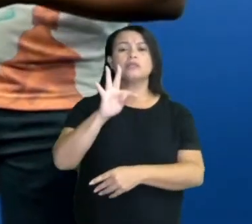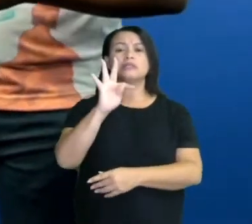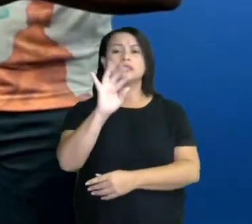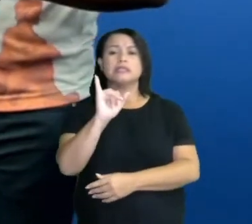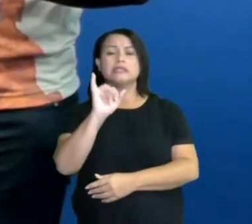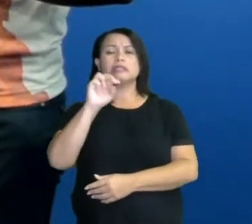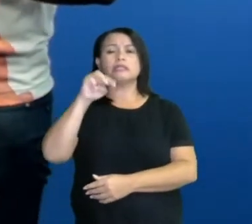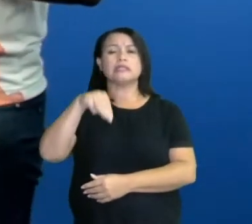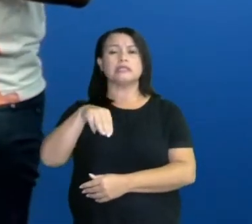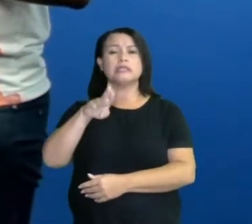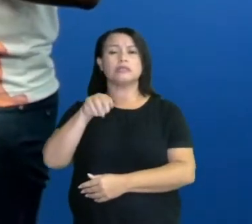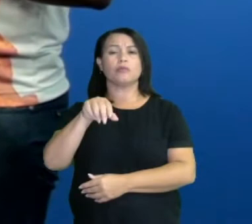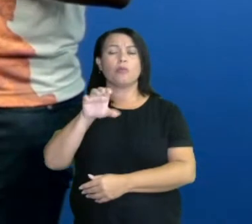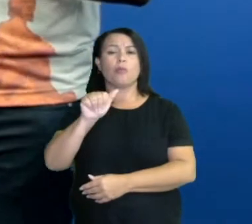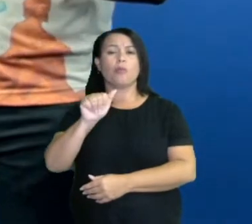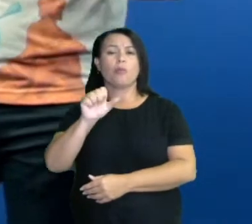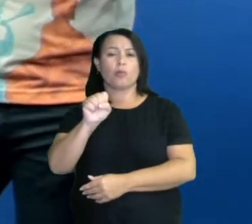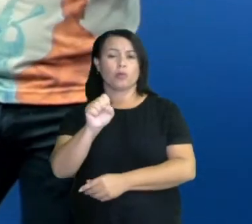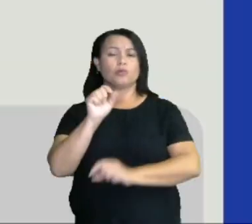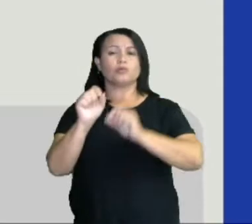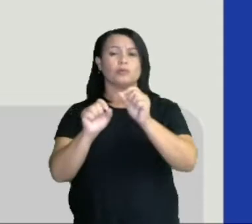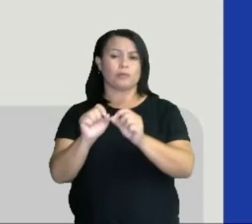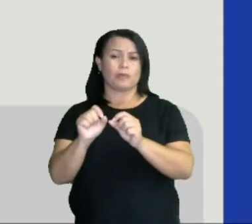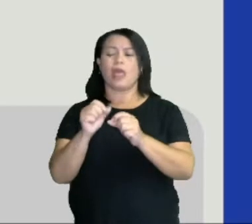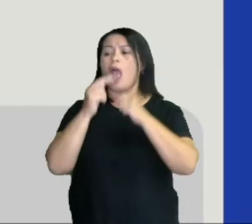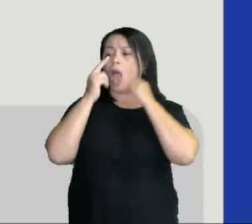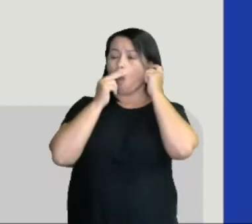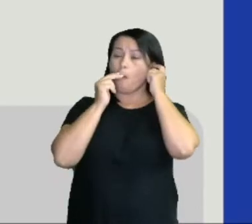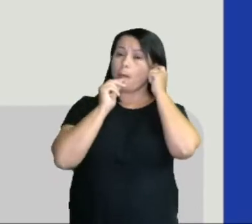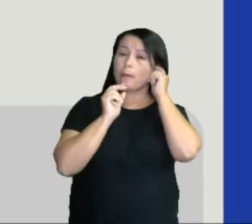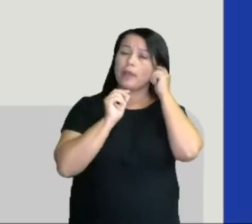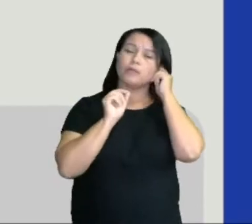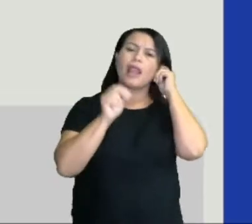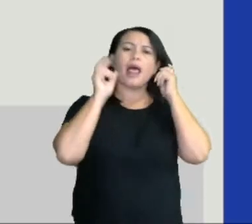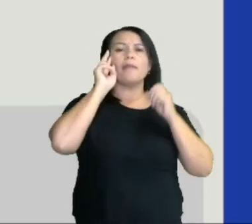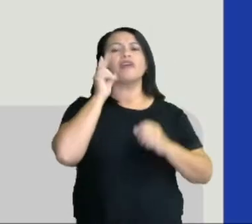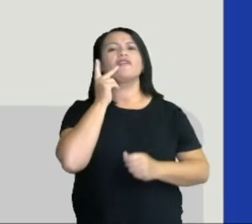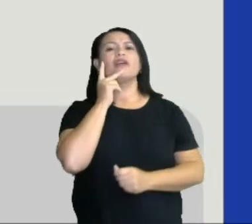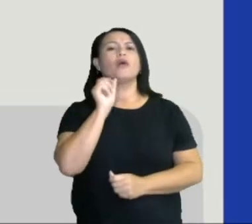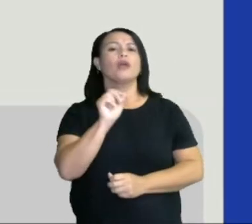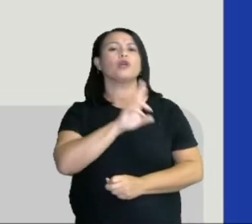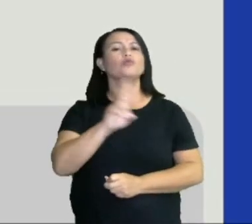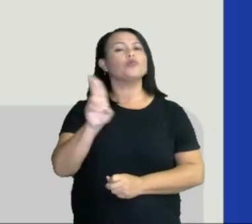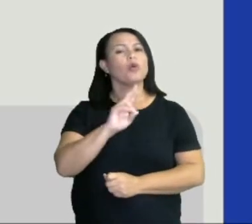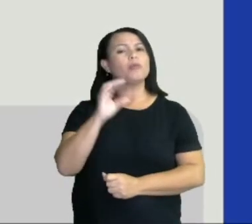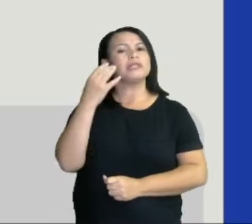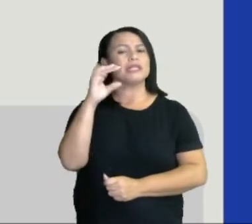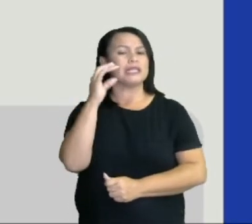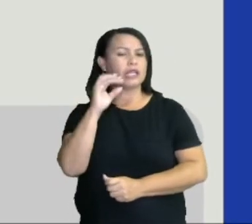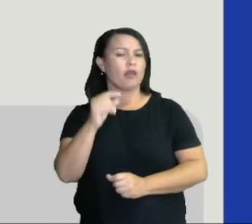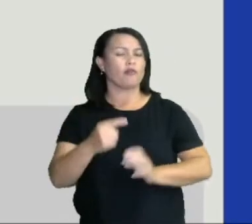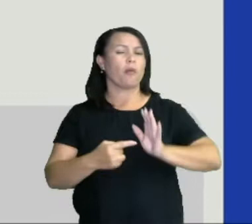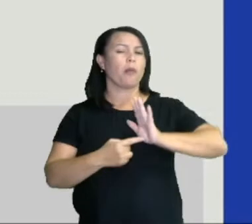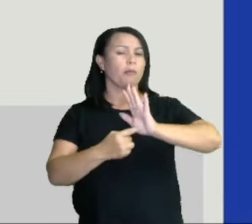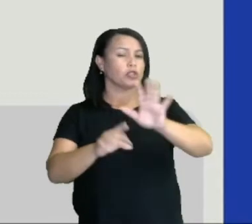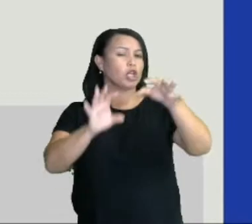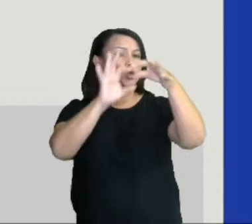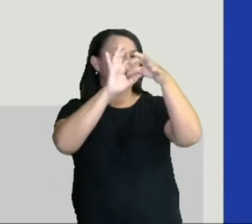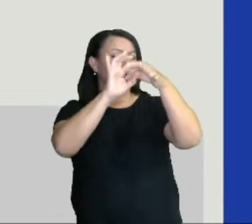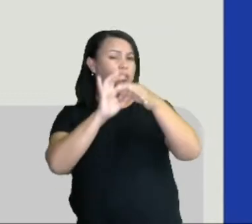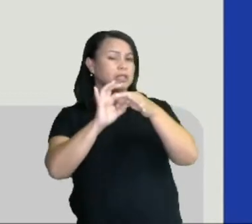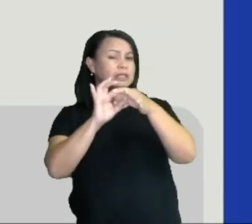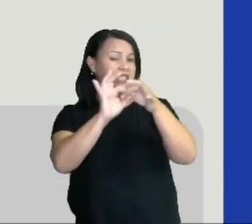timbus, gambás ou saruês, que são o mesmo animal. Lembra que eu falei que o nome científico ele serve para unificar,